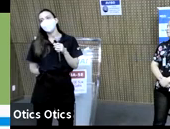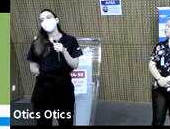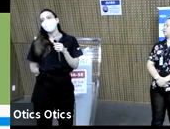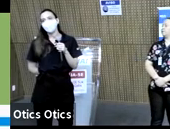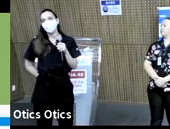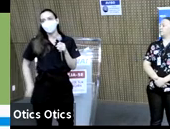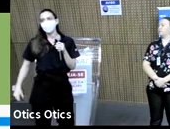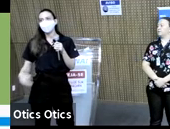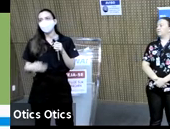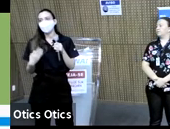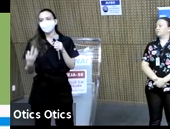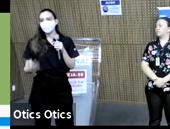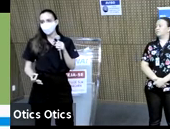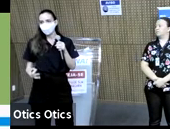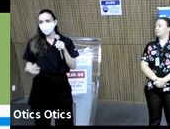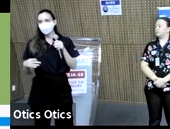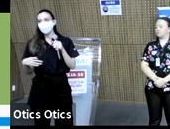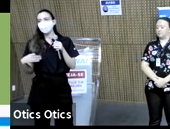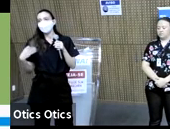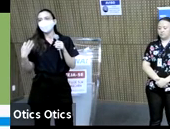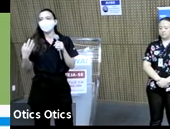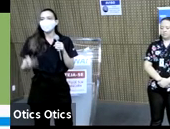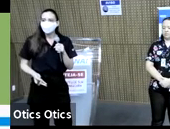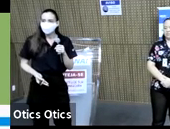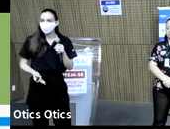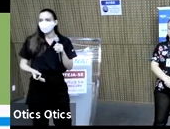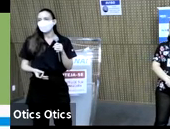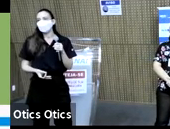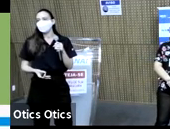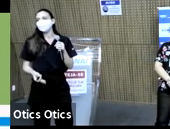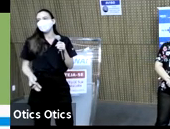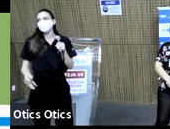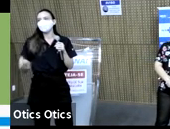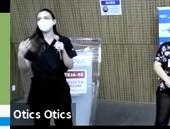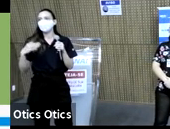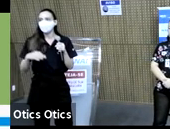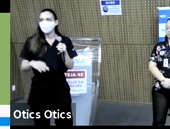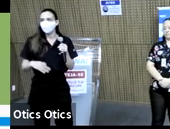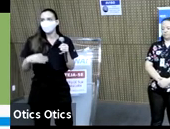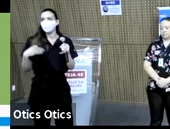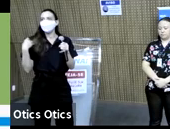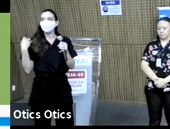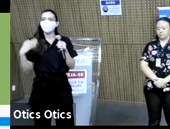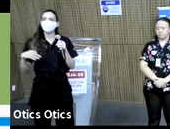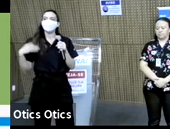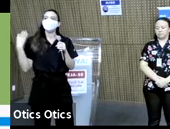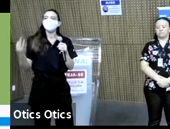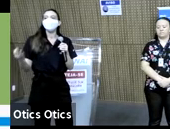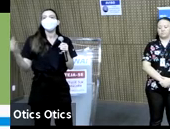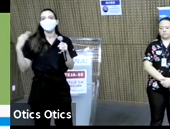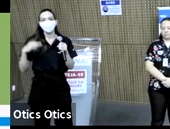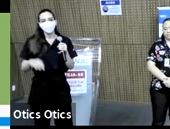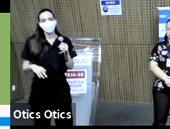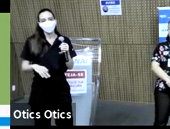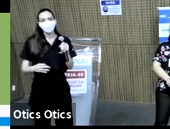hipertenso, que o médico tem o hábito de alimentar o CID, mas não alimenta o CIAP. Então, às vezes, o indicador, o acompanhamento está